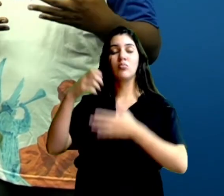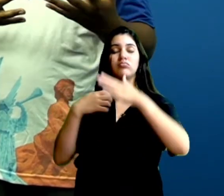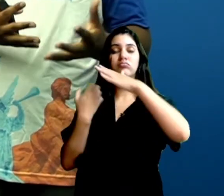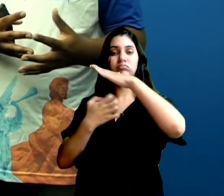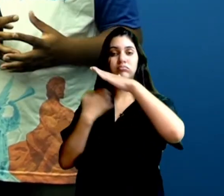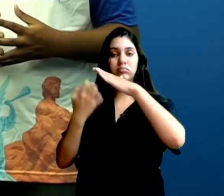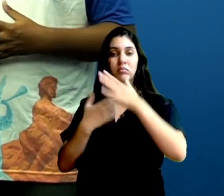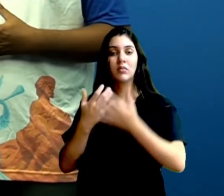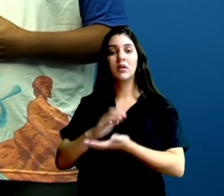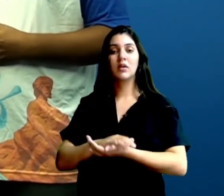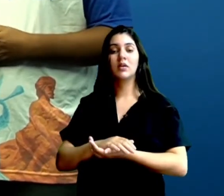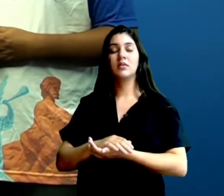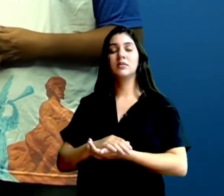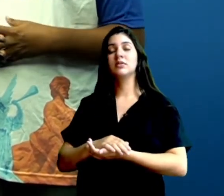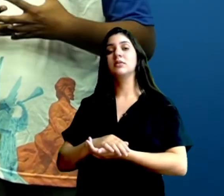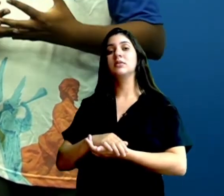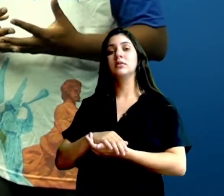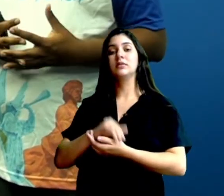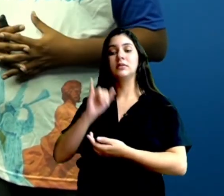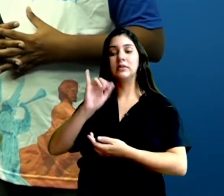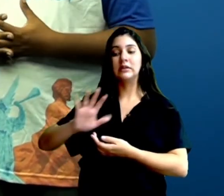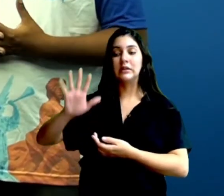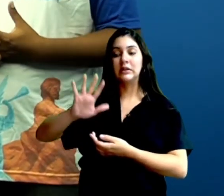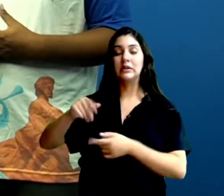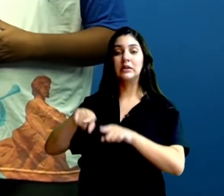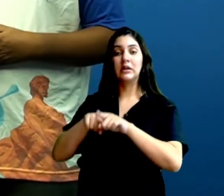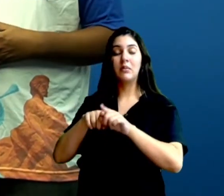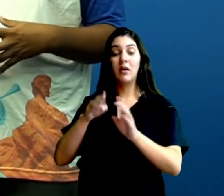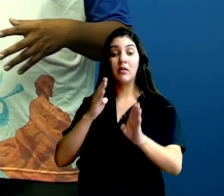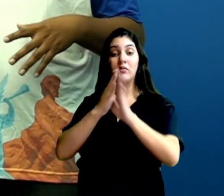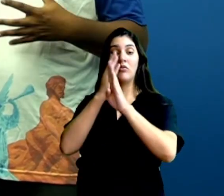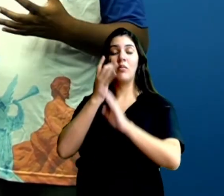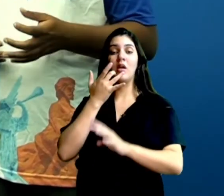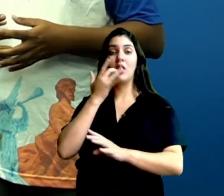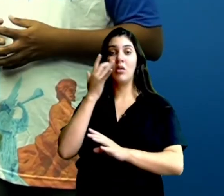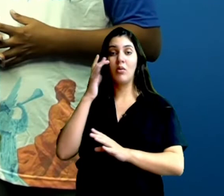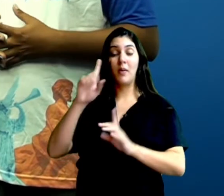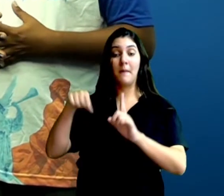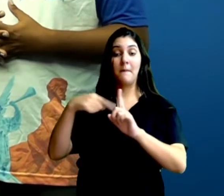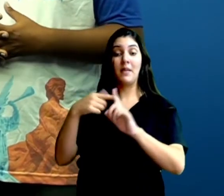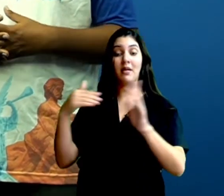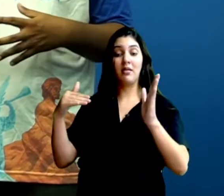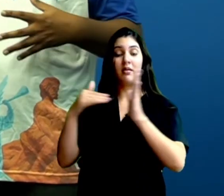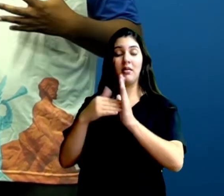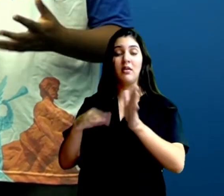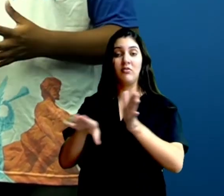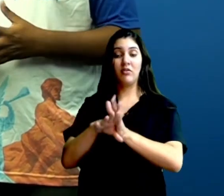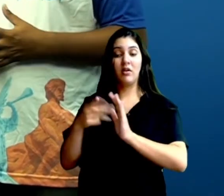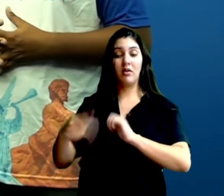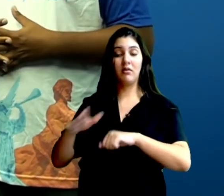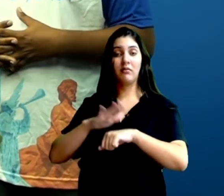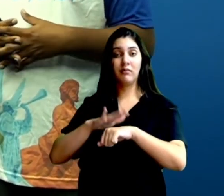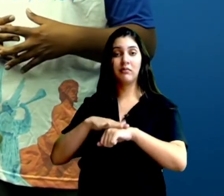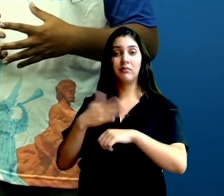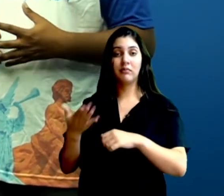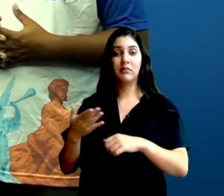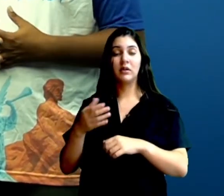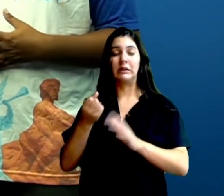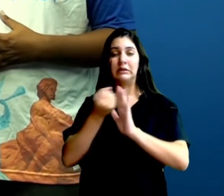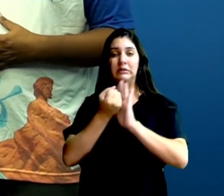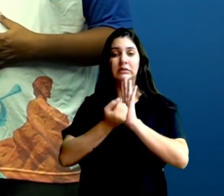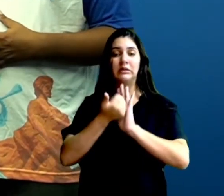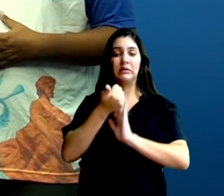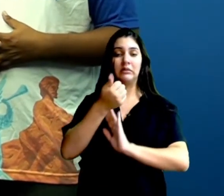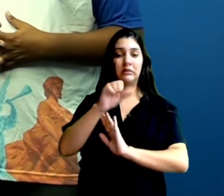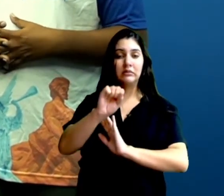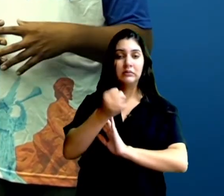indústrias, né, na Inglaterra, e a descoberta do ouro. Então, mas até chegar esse momento, né, lá pelo século